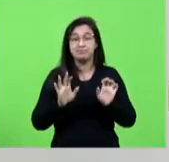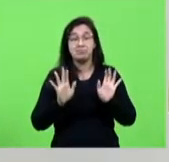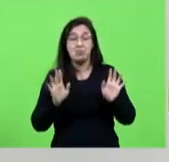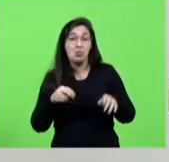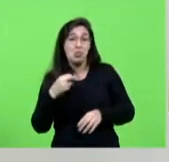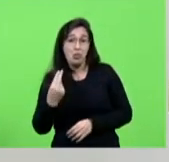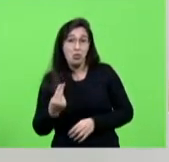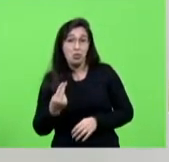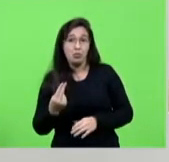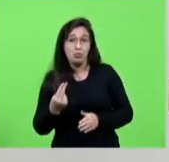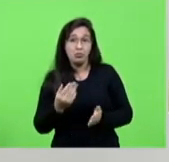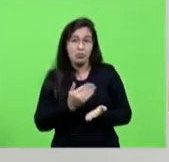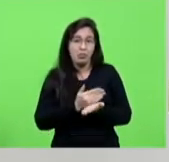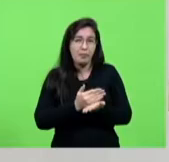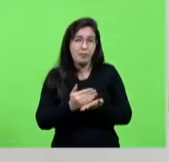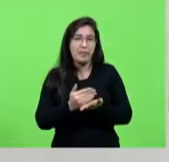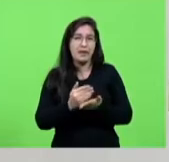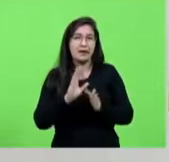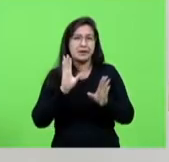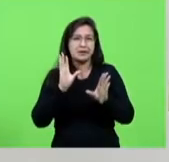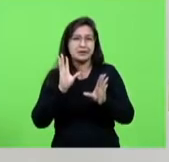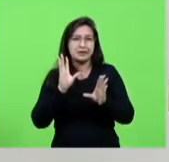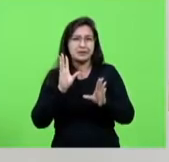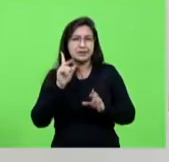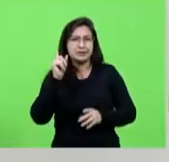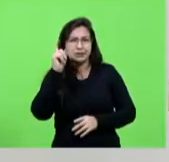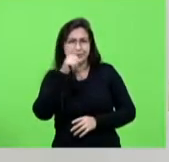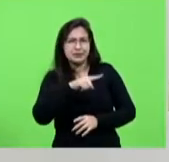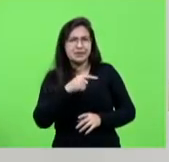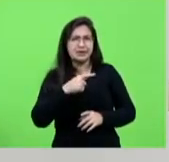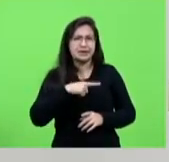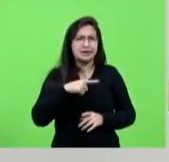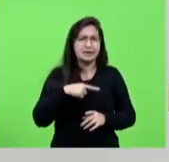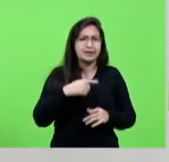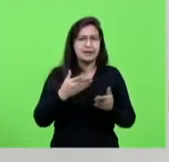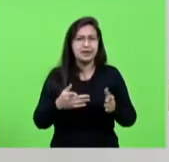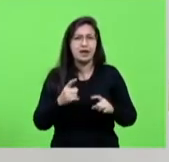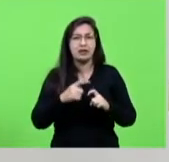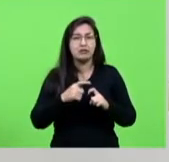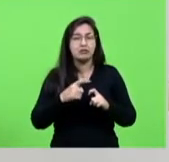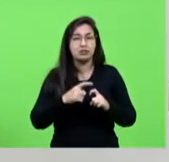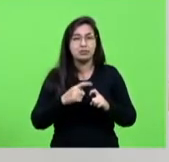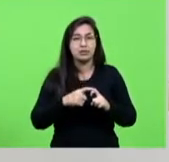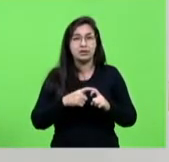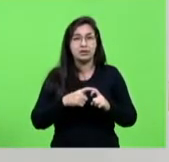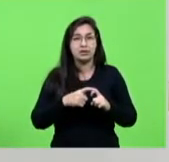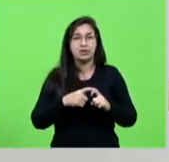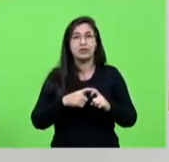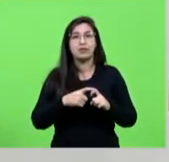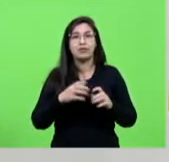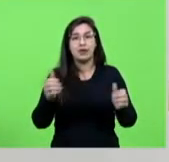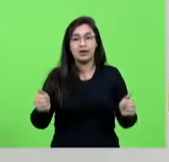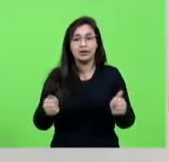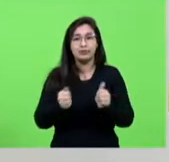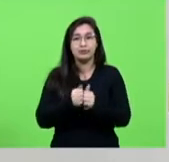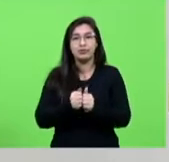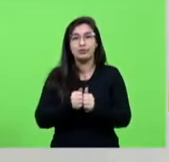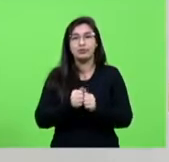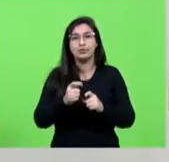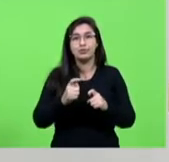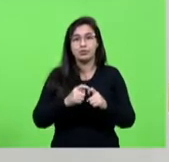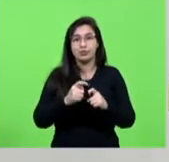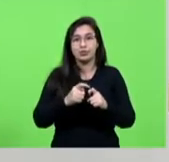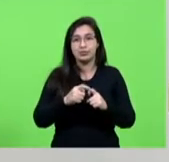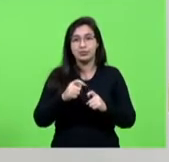levar parte da alta complexidade do Hospital São José para o Hospital Regional. Para você que está nos